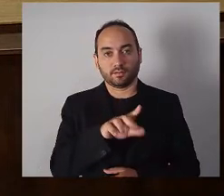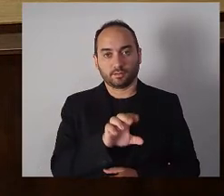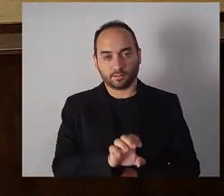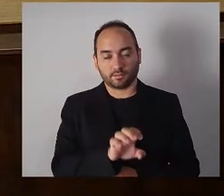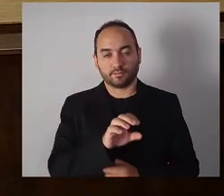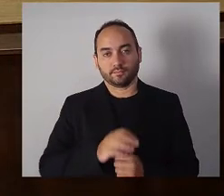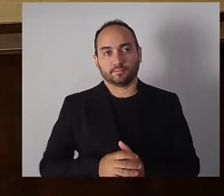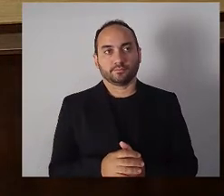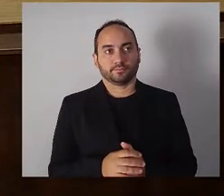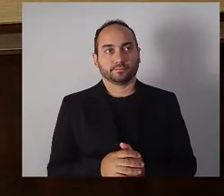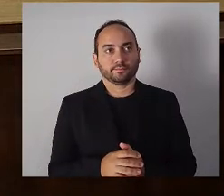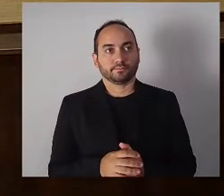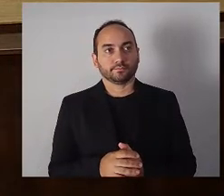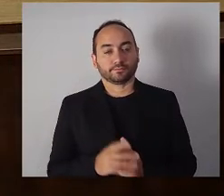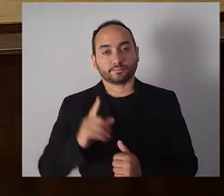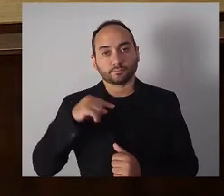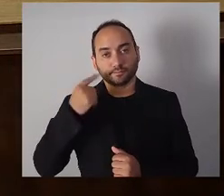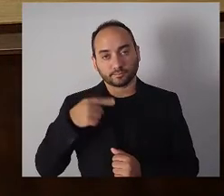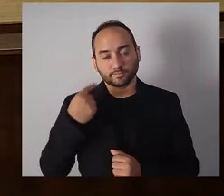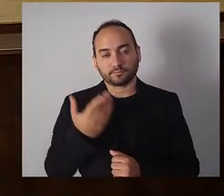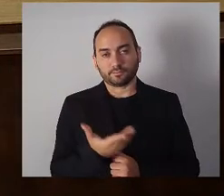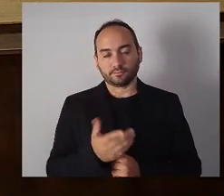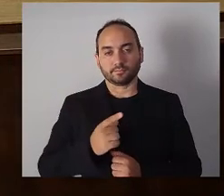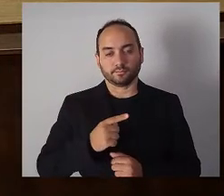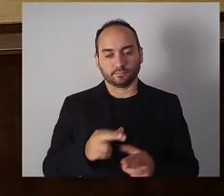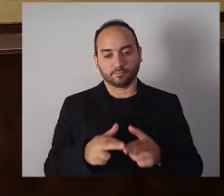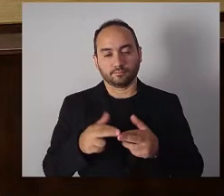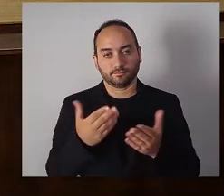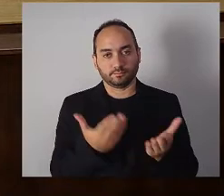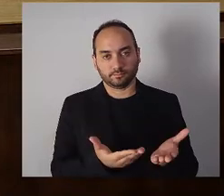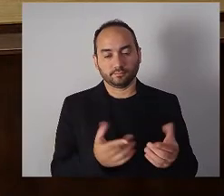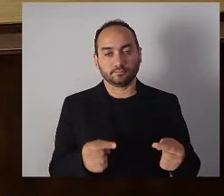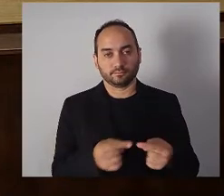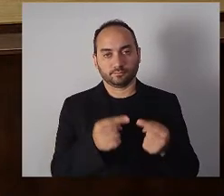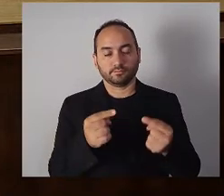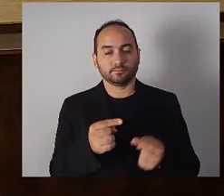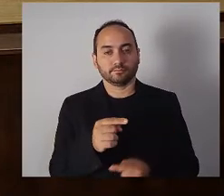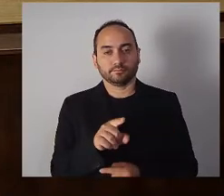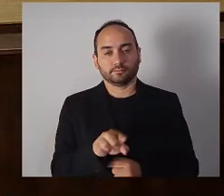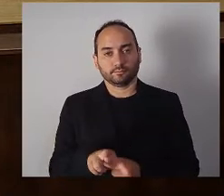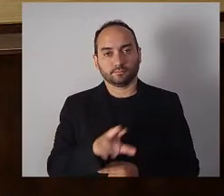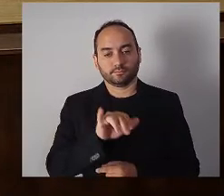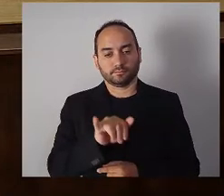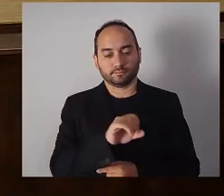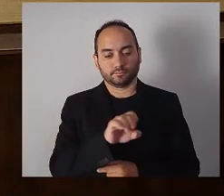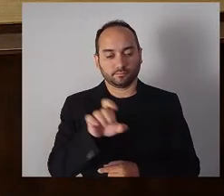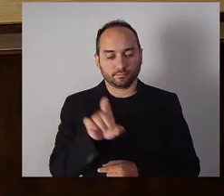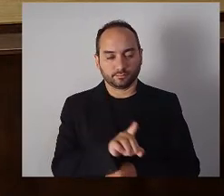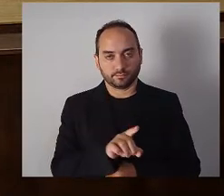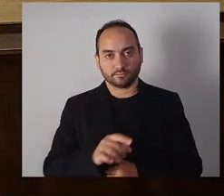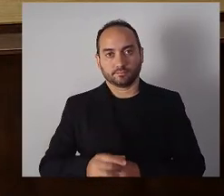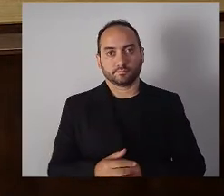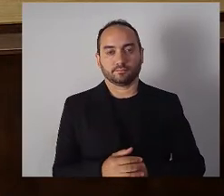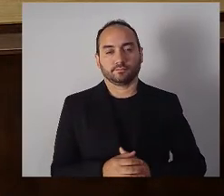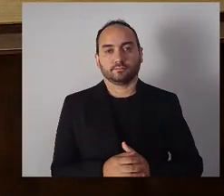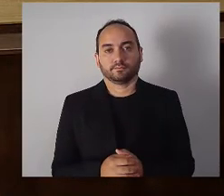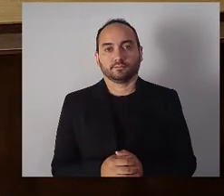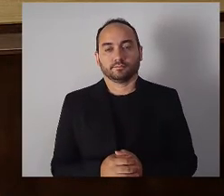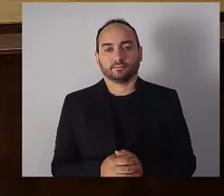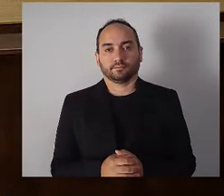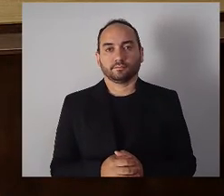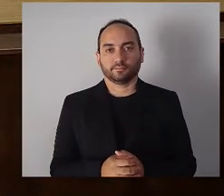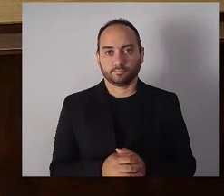Porto Filho. E o advogado do requerido é o senhor doutor José Marques Júnior.